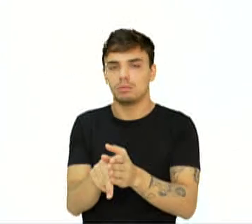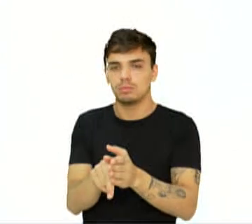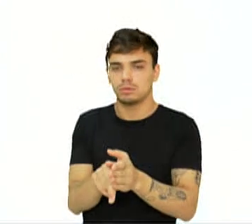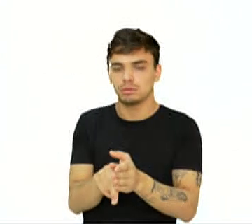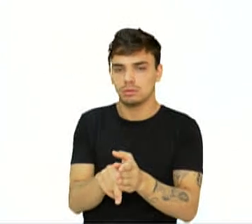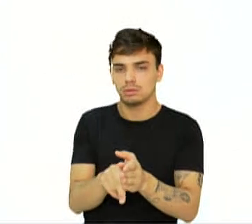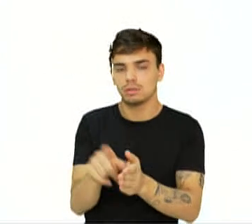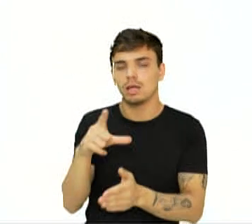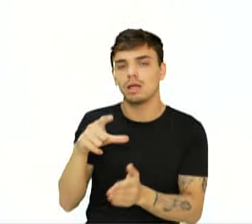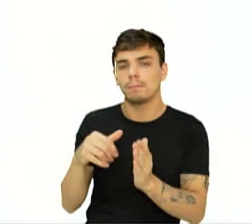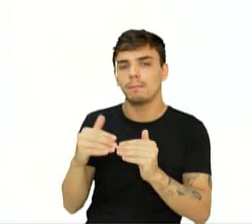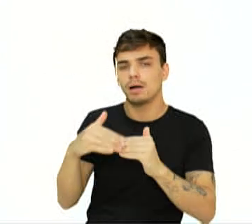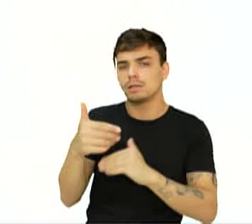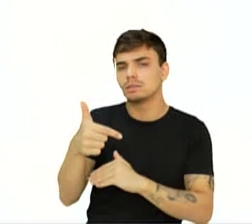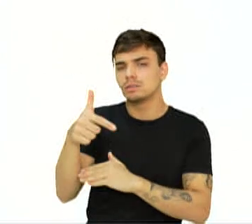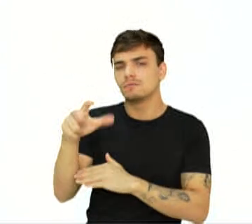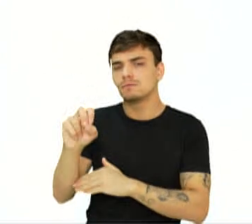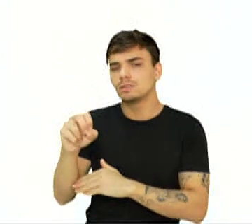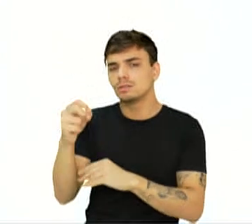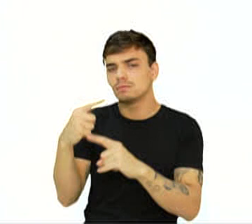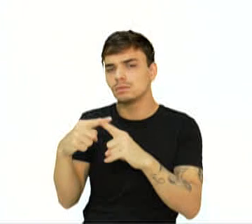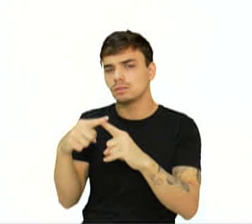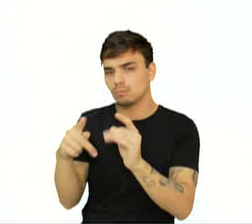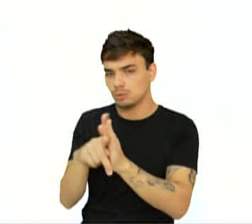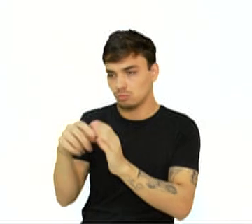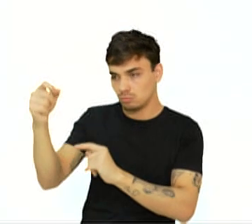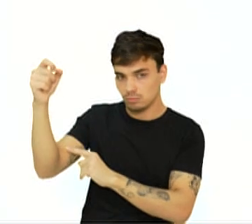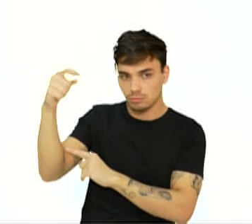acima de 120 vezes a massa do Sol.